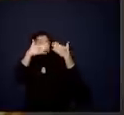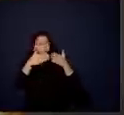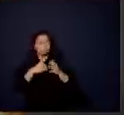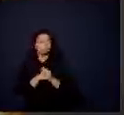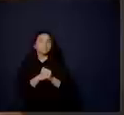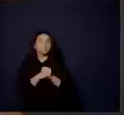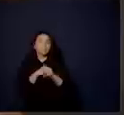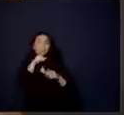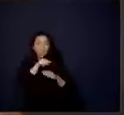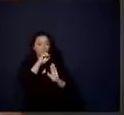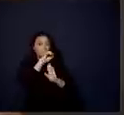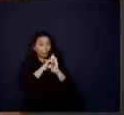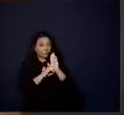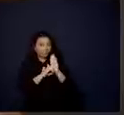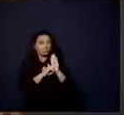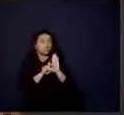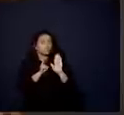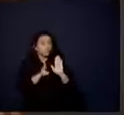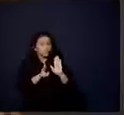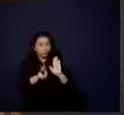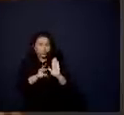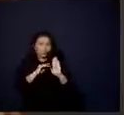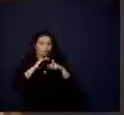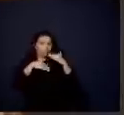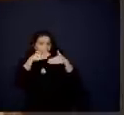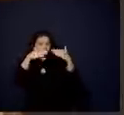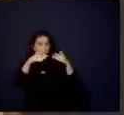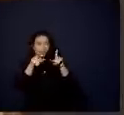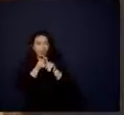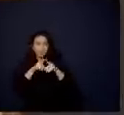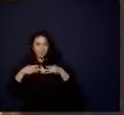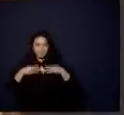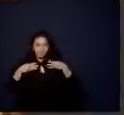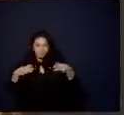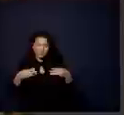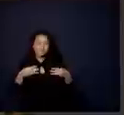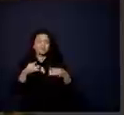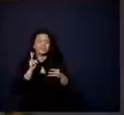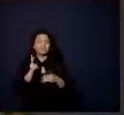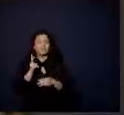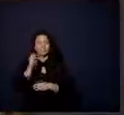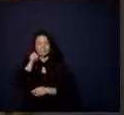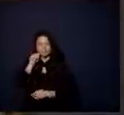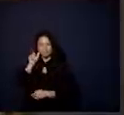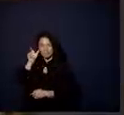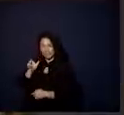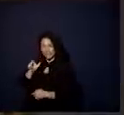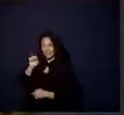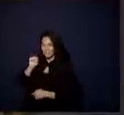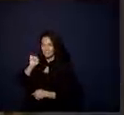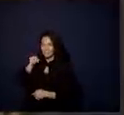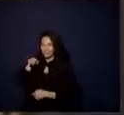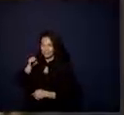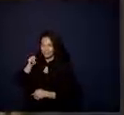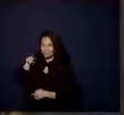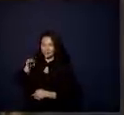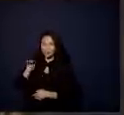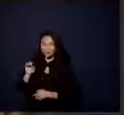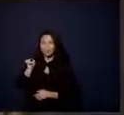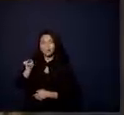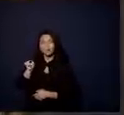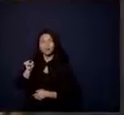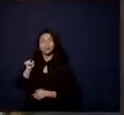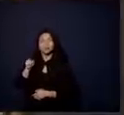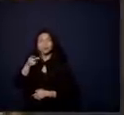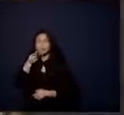orçamento e do ciclo orçamentário e como a ministra diz a cereja do bolo para fechar né a nossa